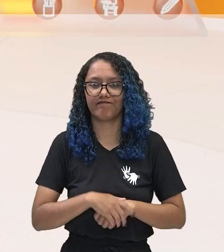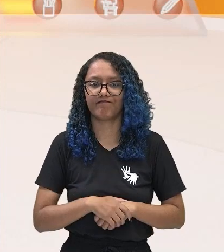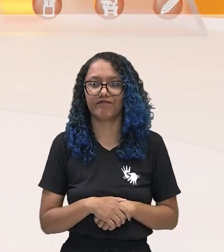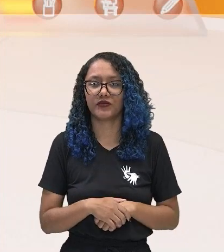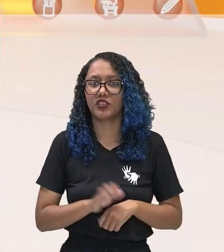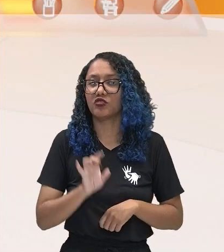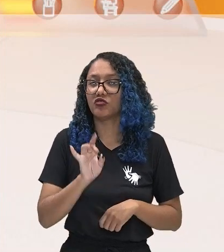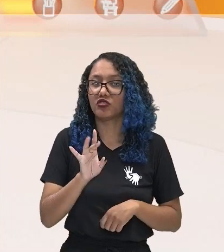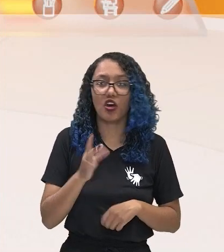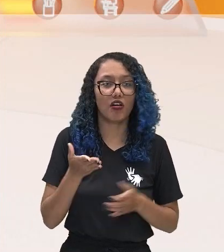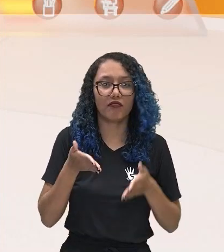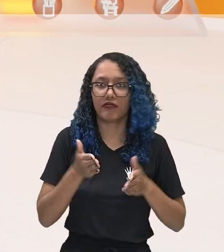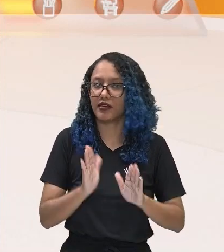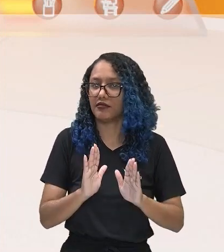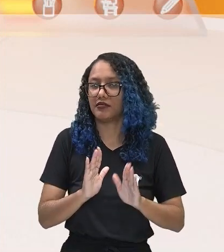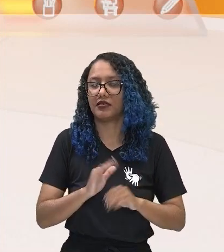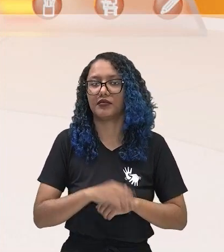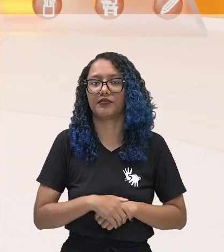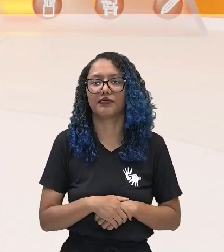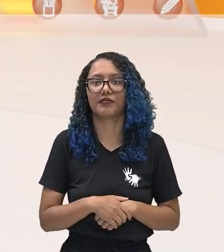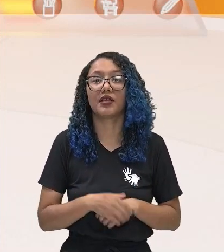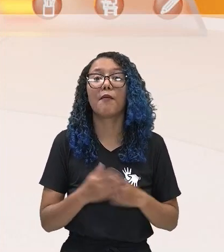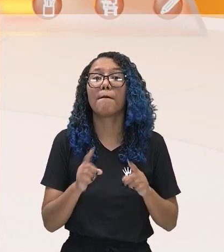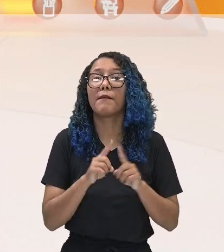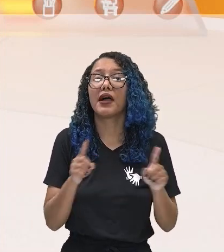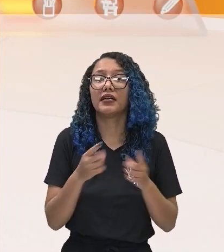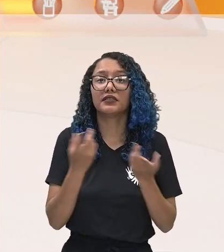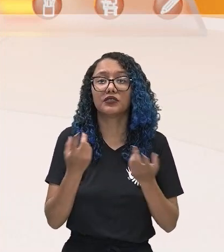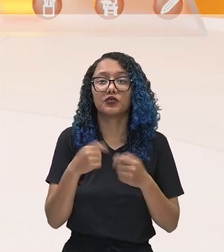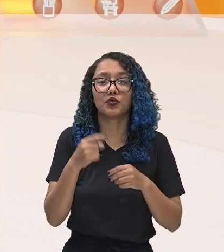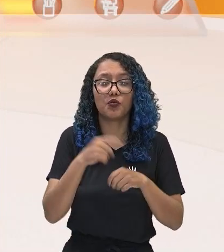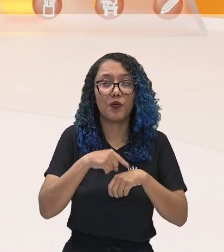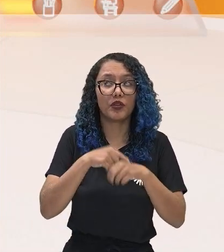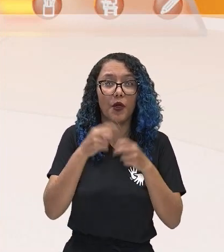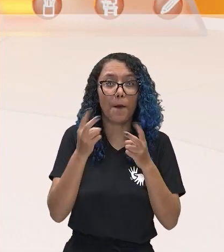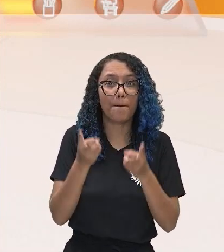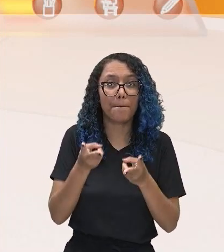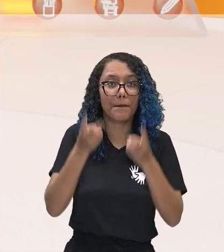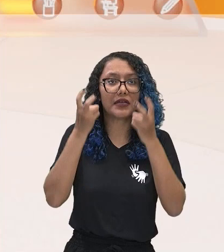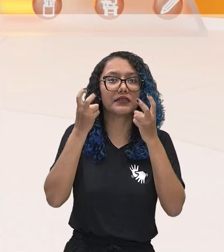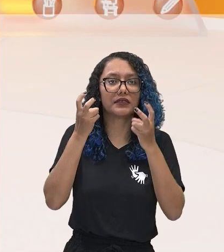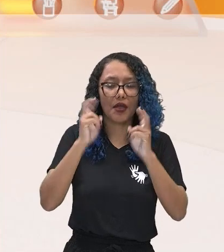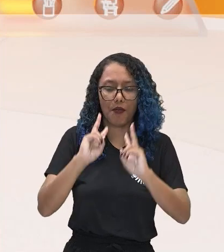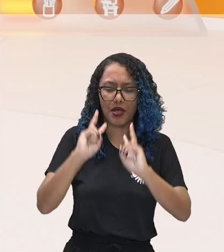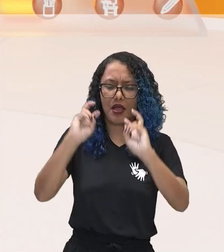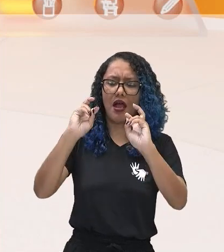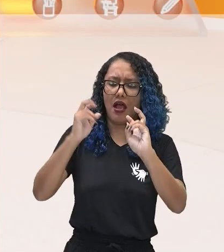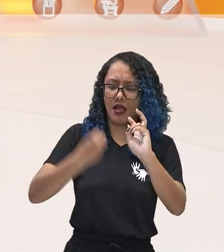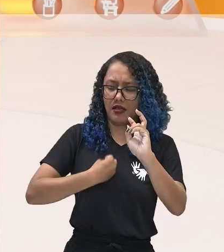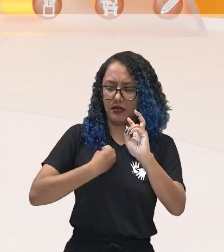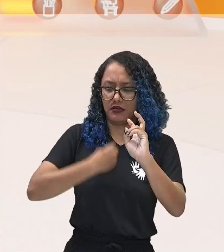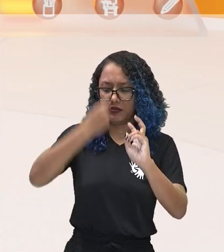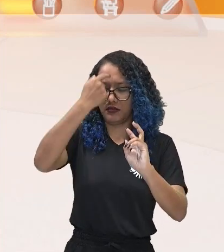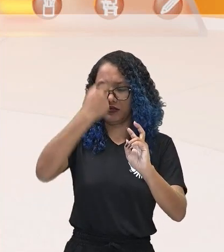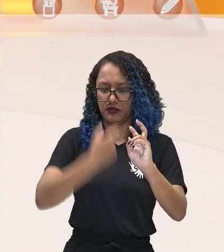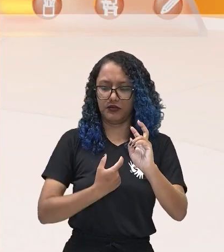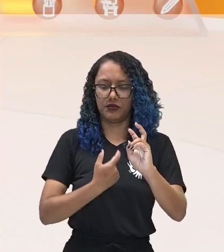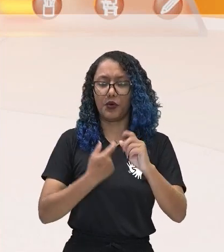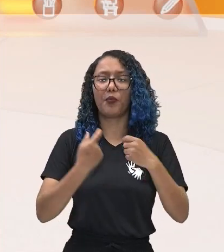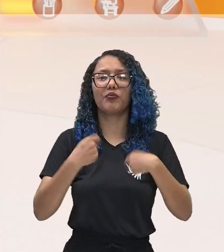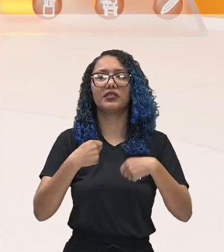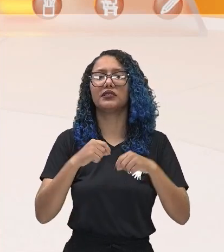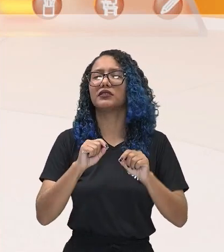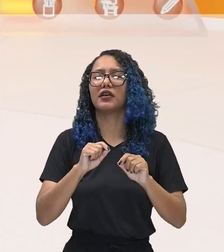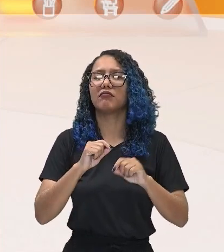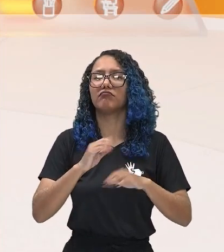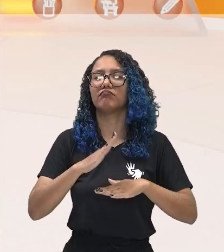é? Quando eu tomo consciência desse meu existir, o que é que eu tenho que fazer? Me construir.